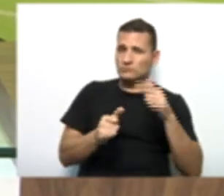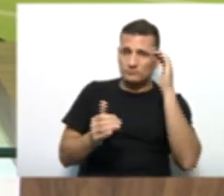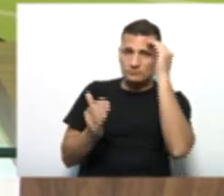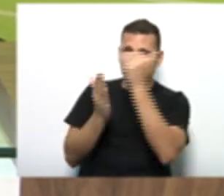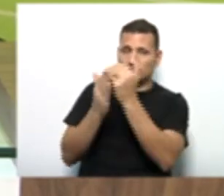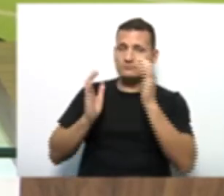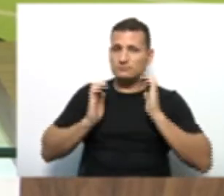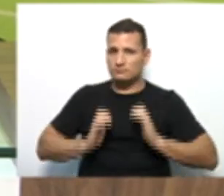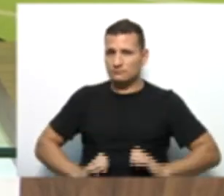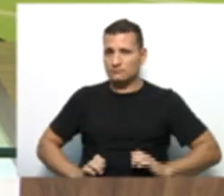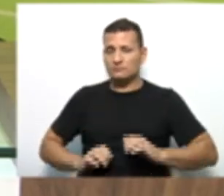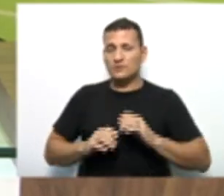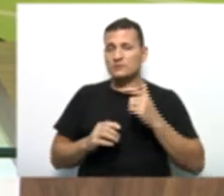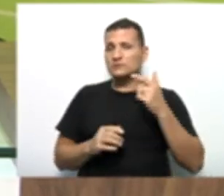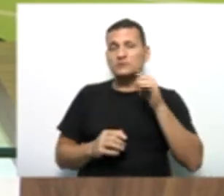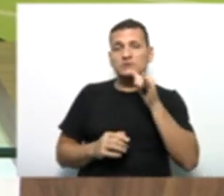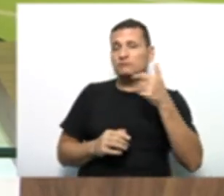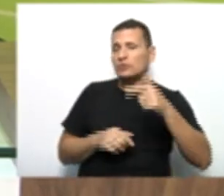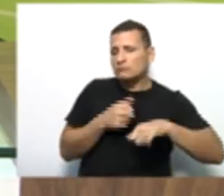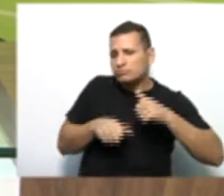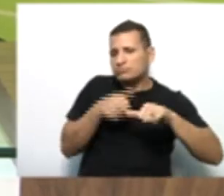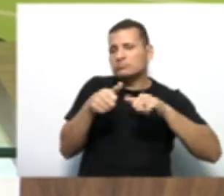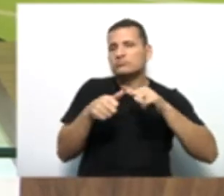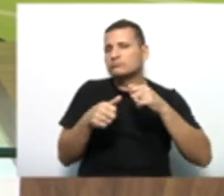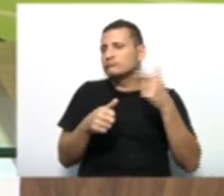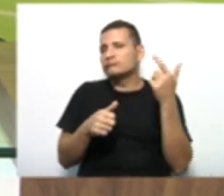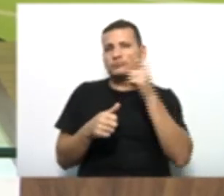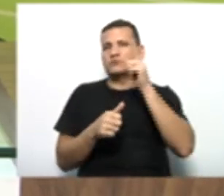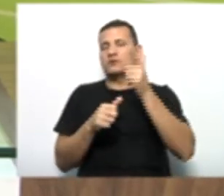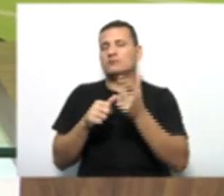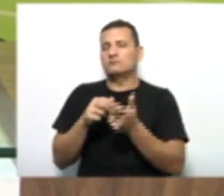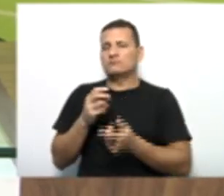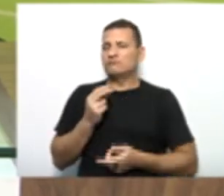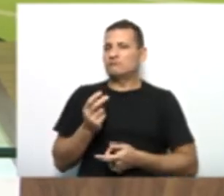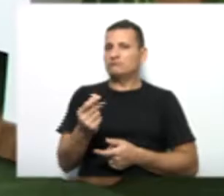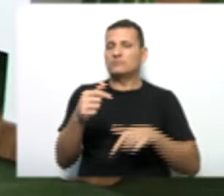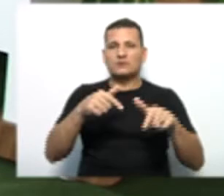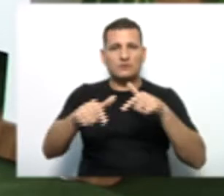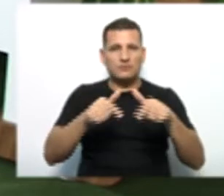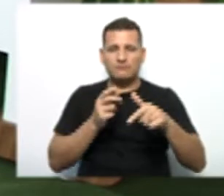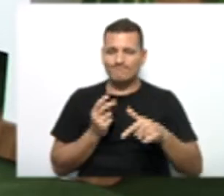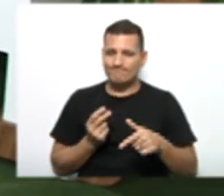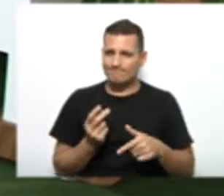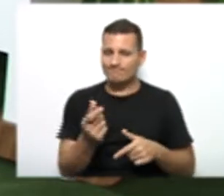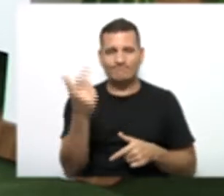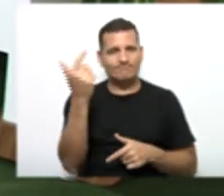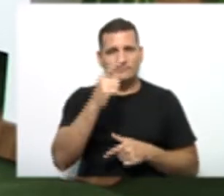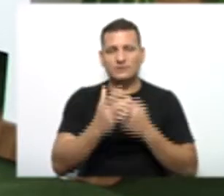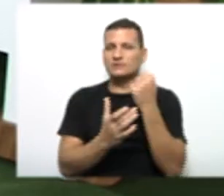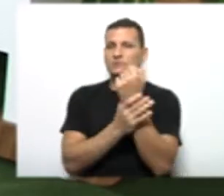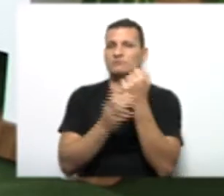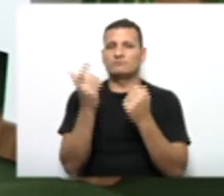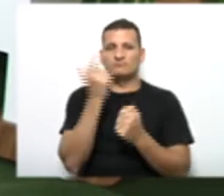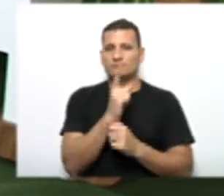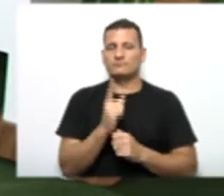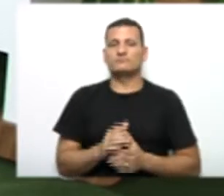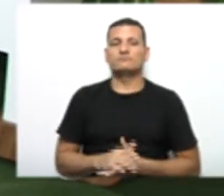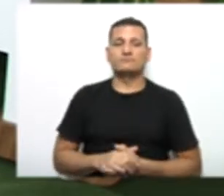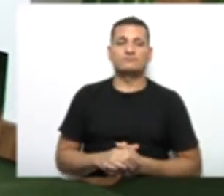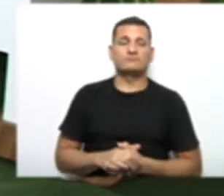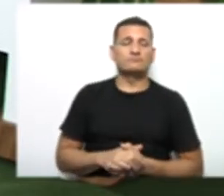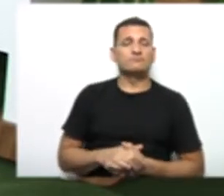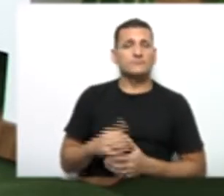e que não se atualizam, não conseguem se manter no mundo do trabalho hoje. Exatamente, professor Cássio, muito, muito acertada